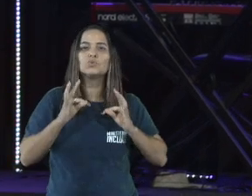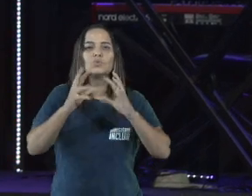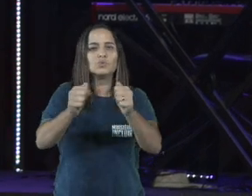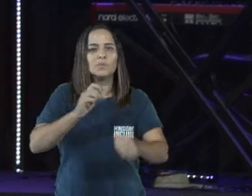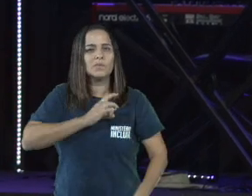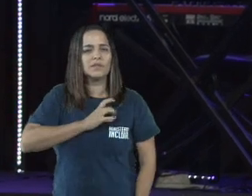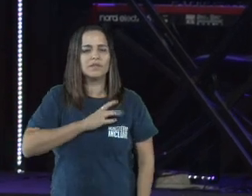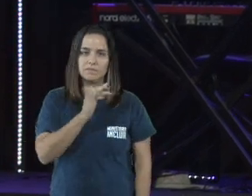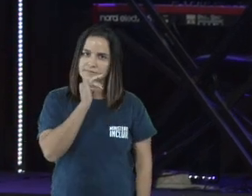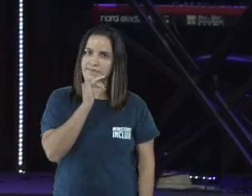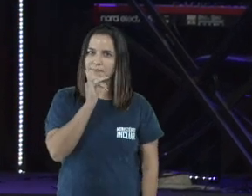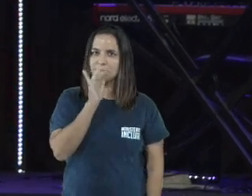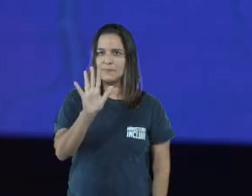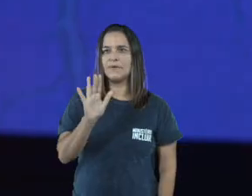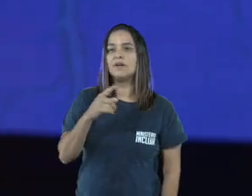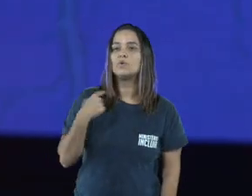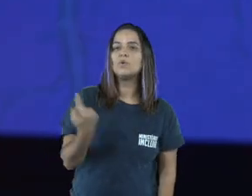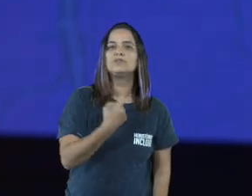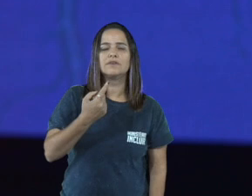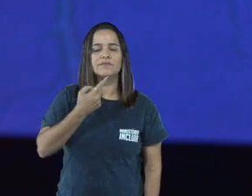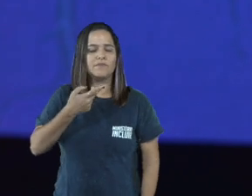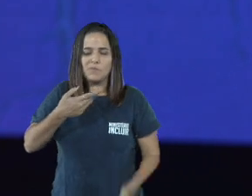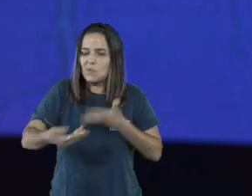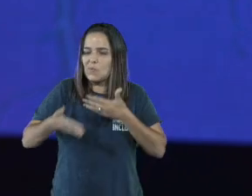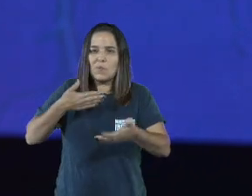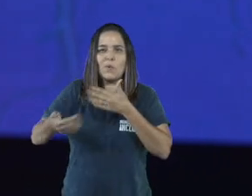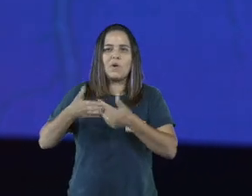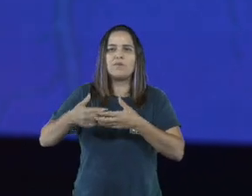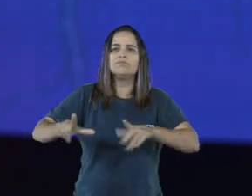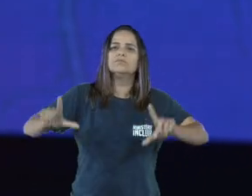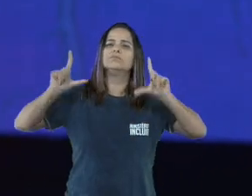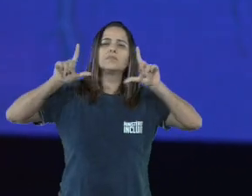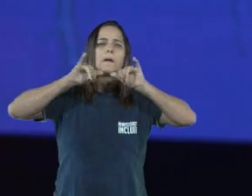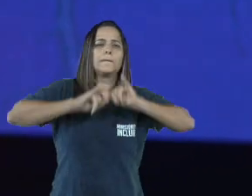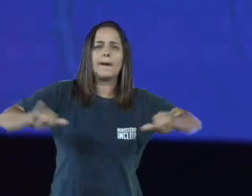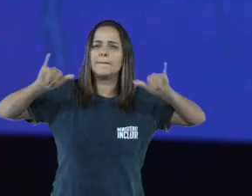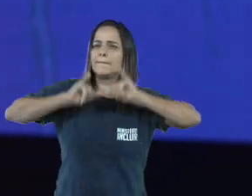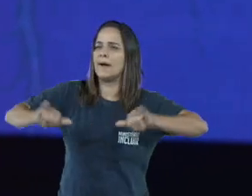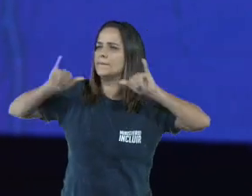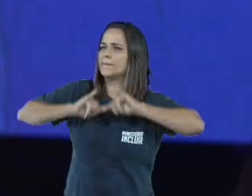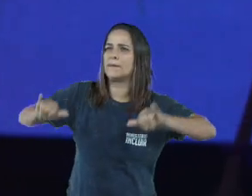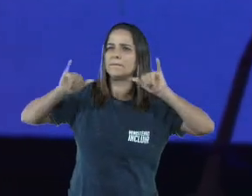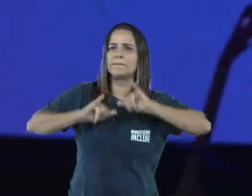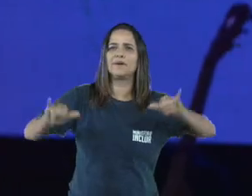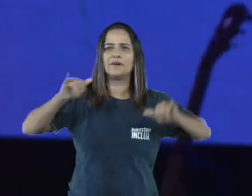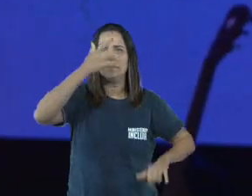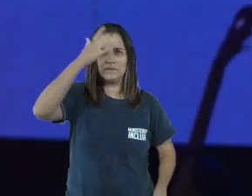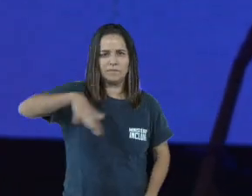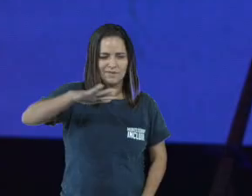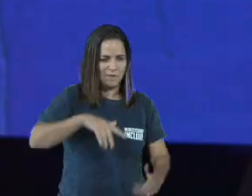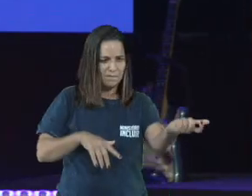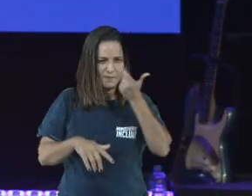questionado por gente que não tem o menor escrúpulo em criticar o cristianismo em xingar Jesus lá na lá